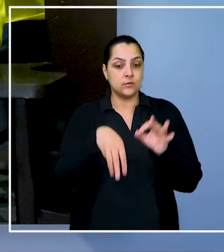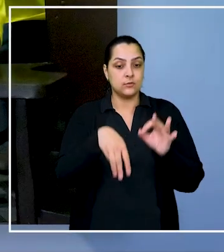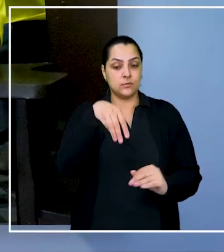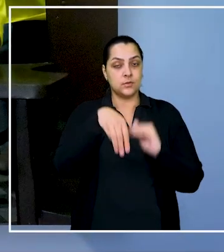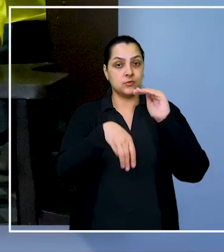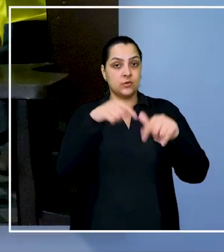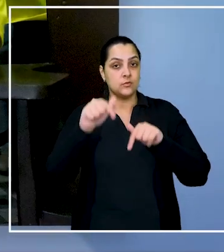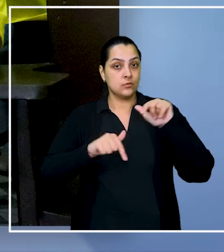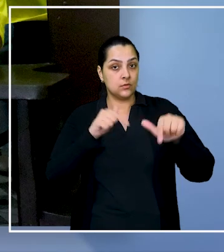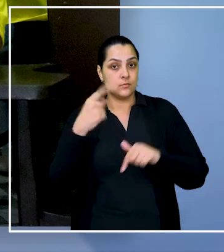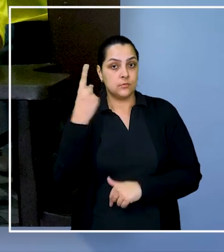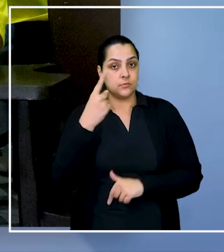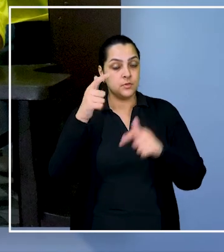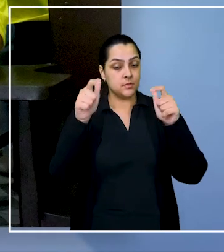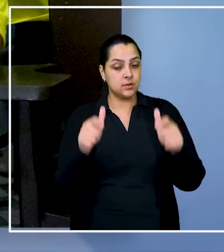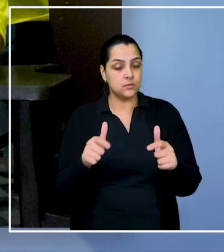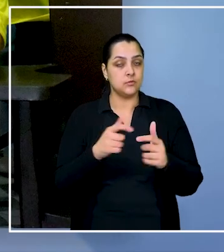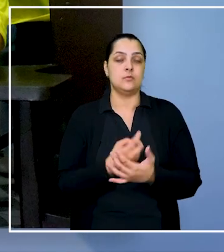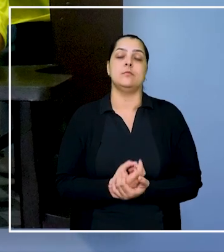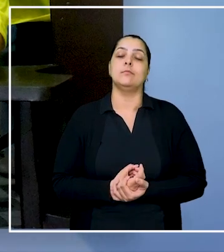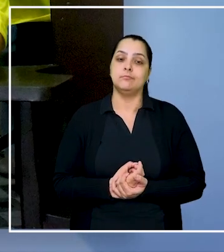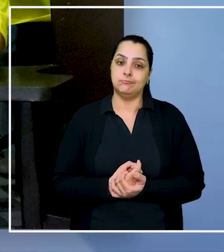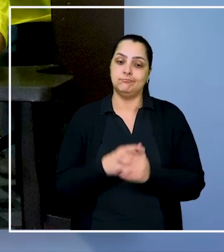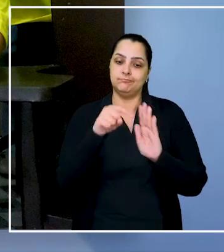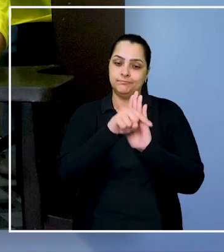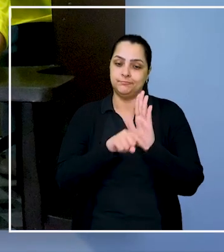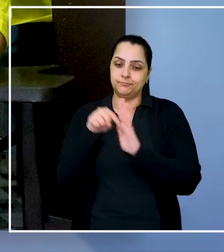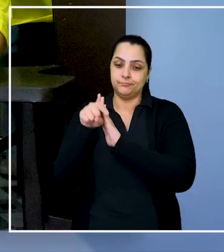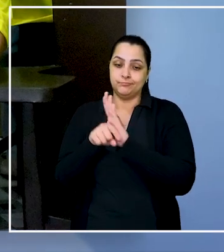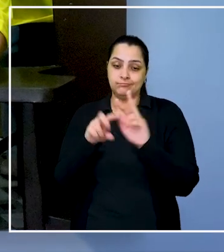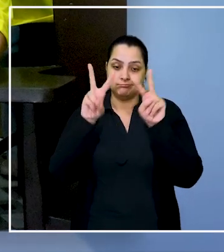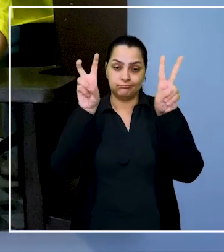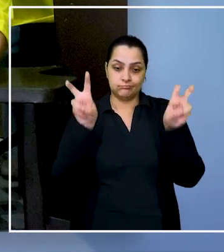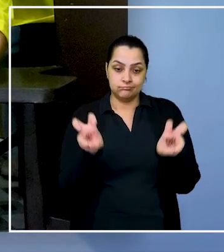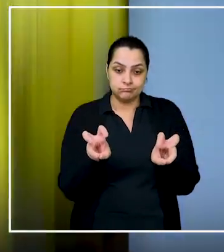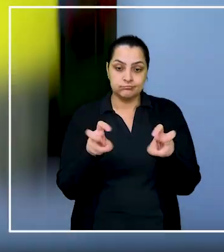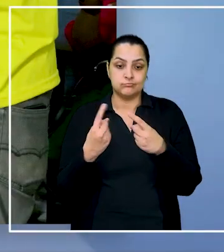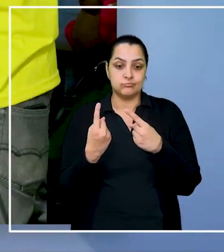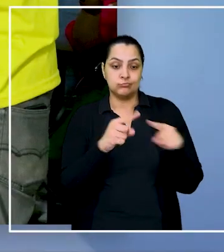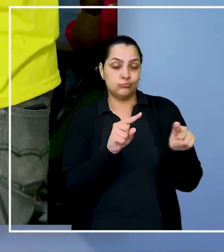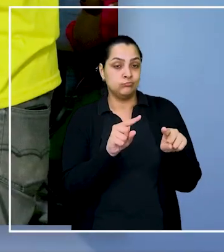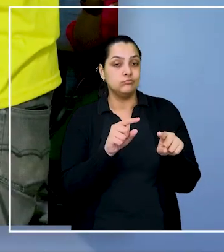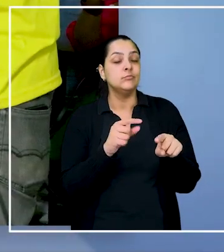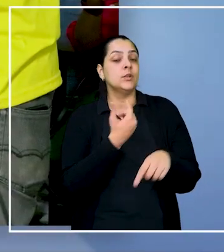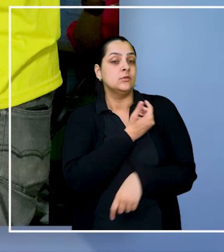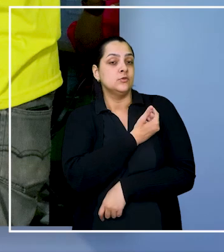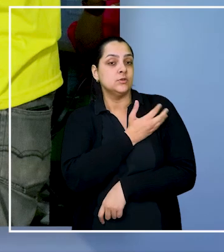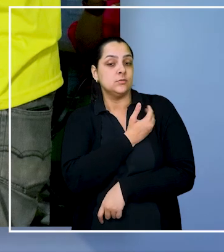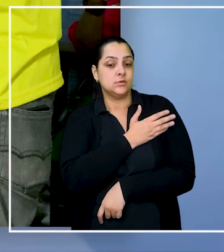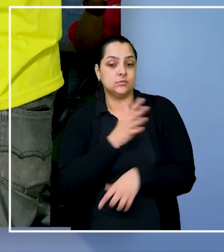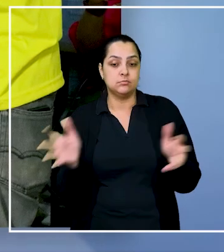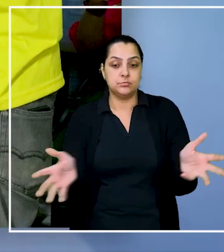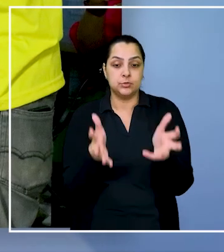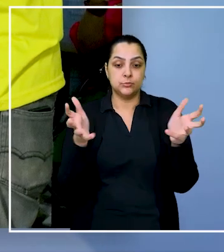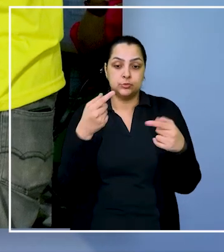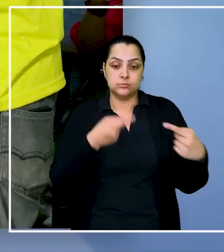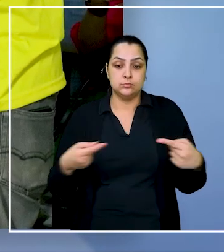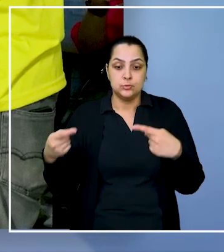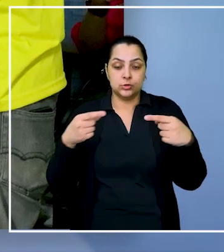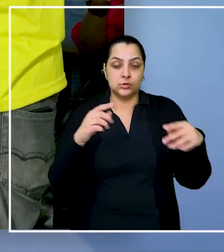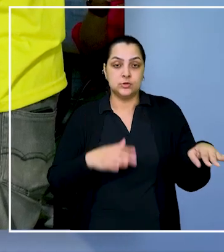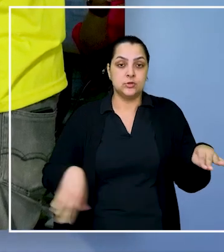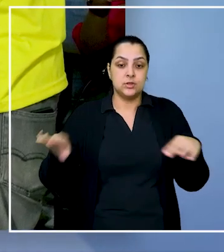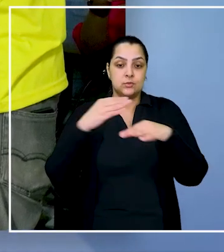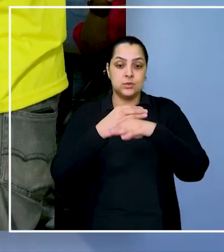dos Magistrados do Trabalho da Primeira Região. Foram analisadas questões de combate à discriminação e de promoção